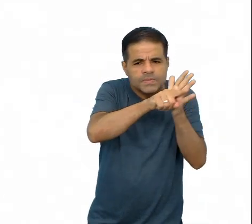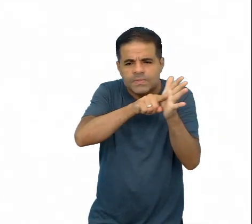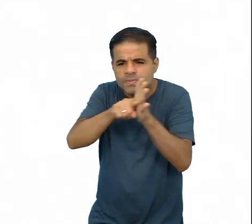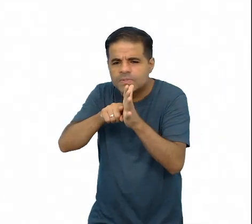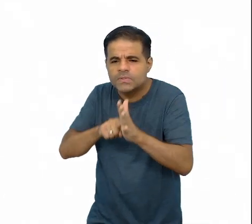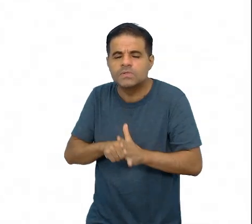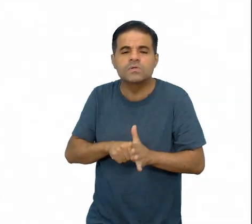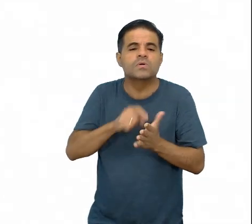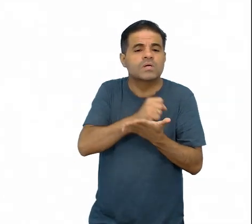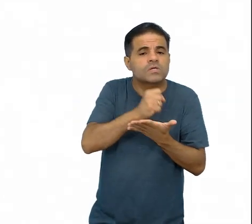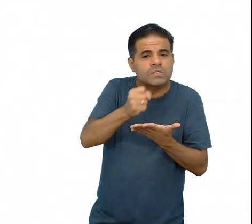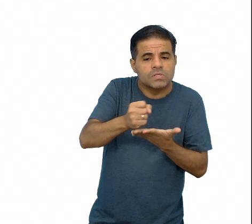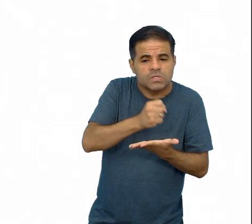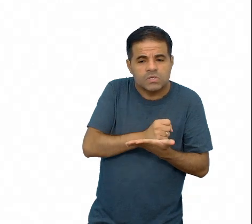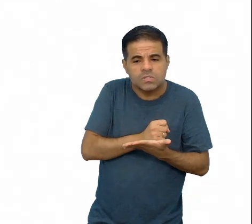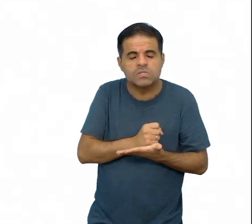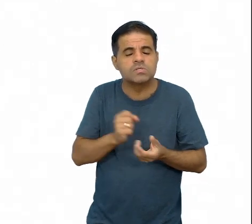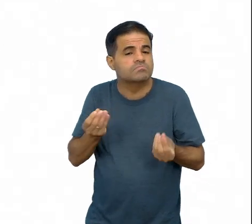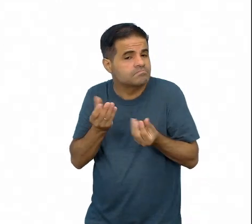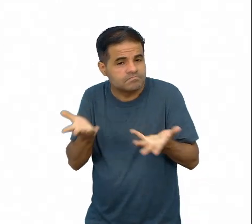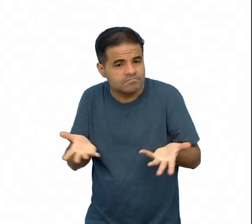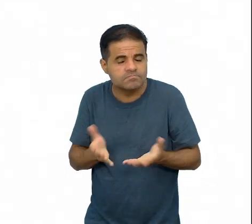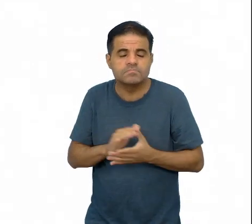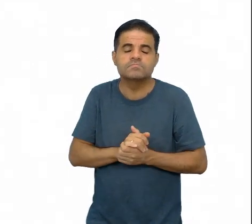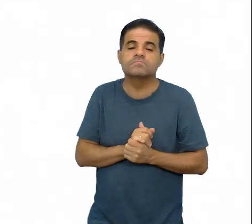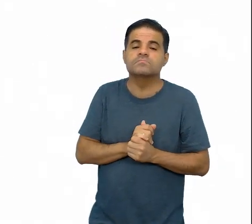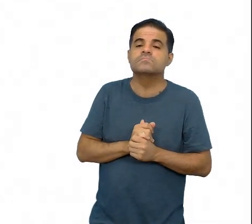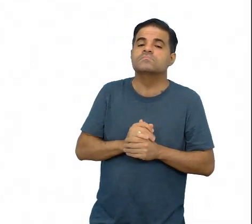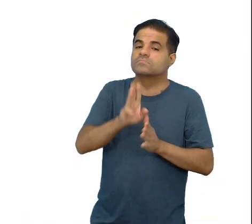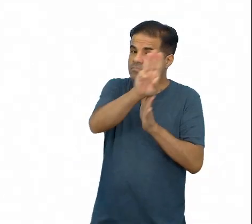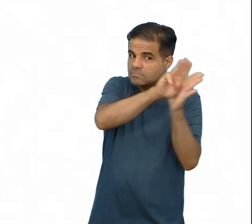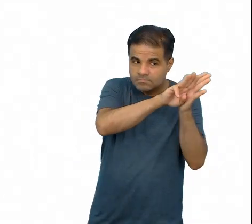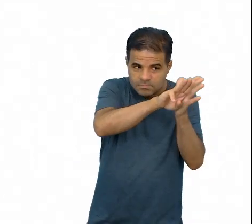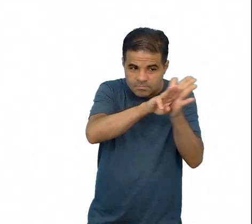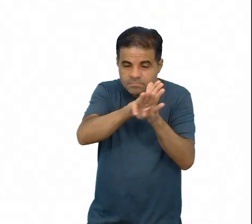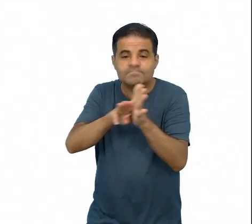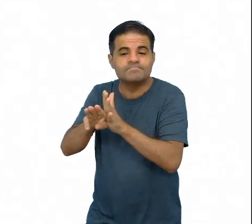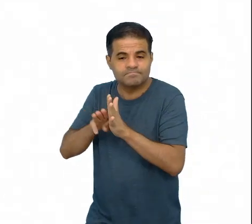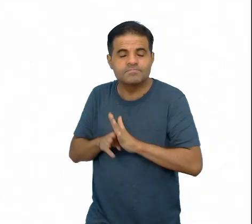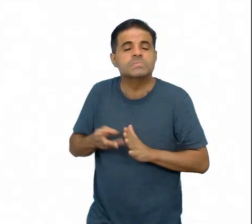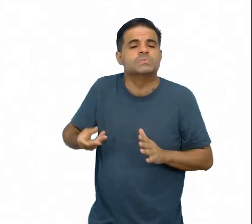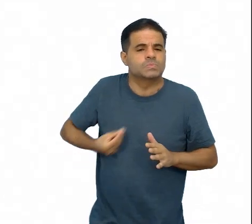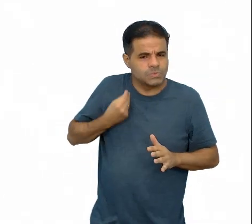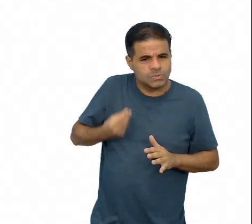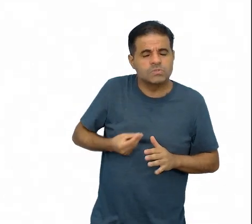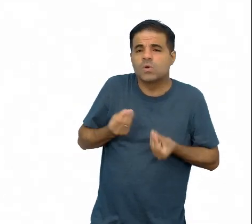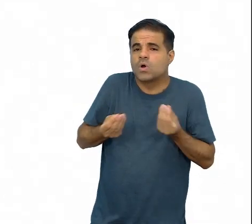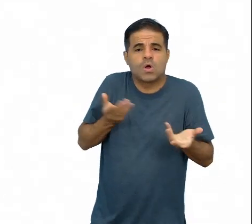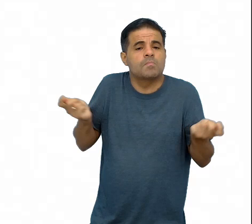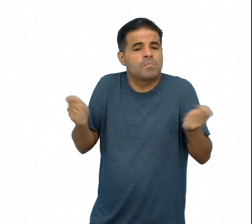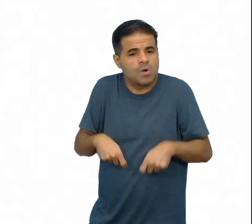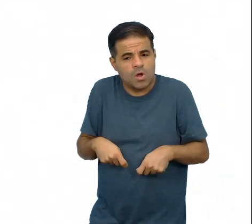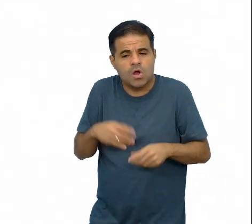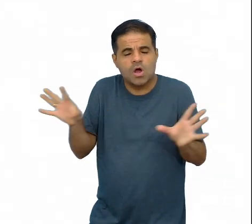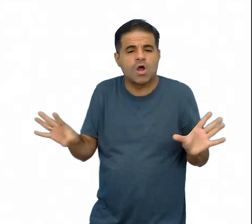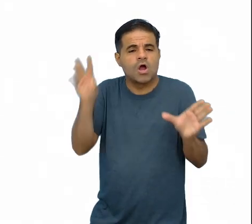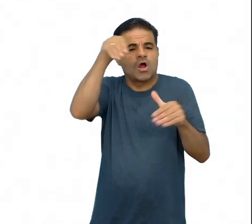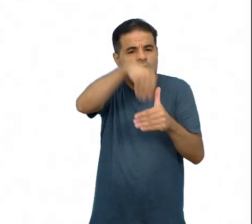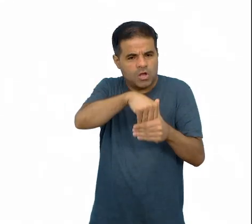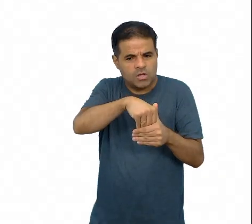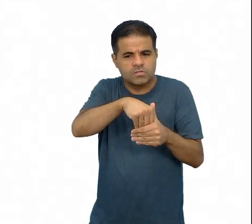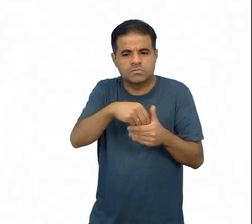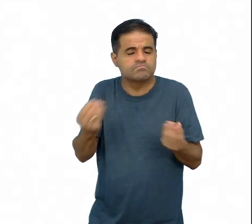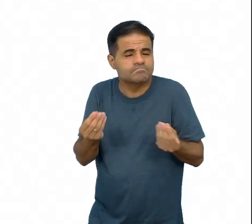o quanto que é válido essa metodologia ativa e de como pode se encaixar